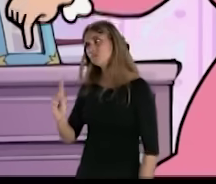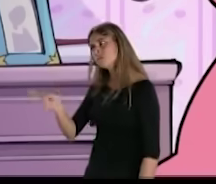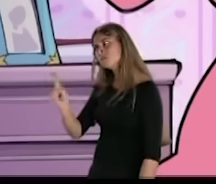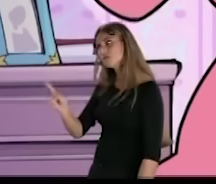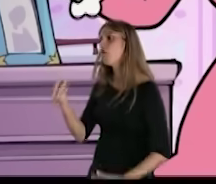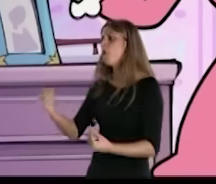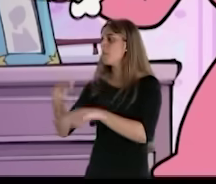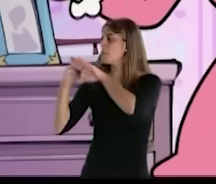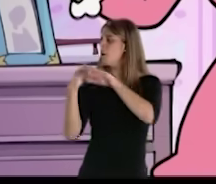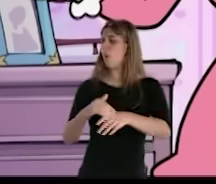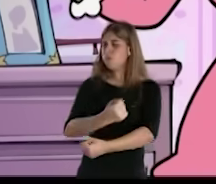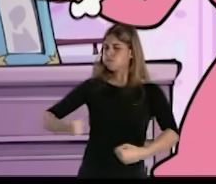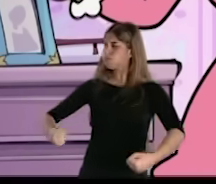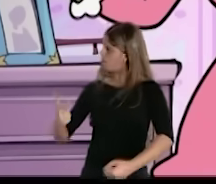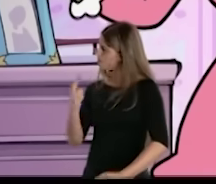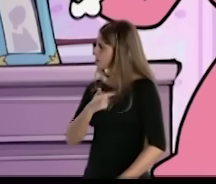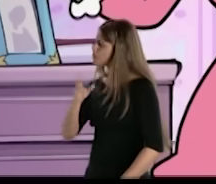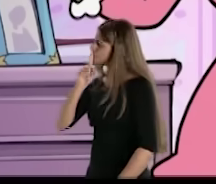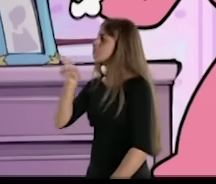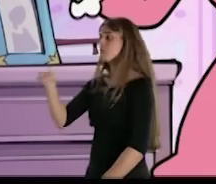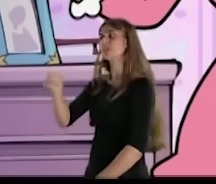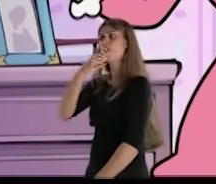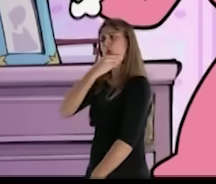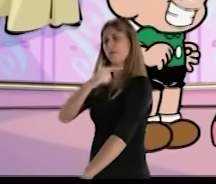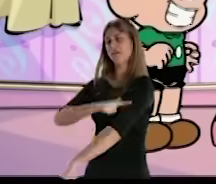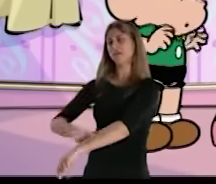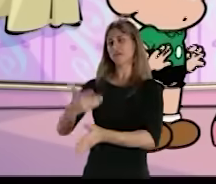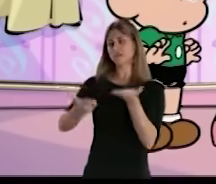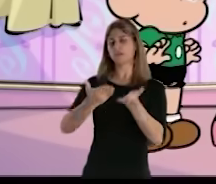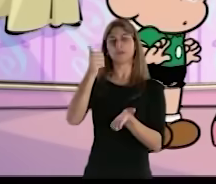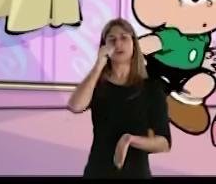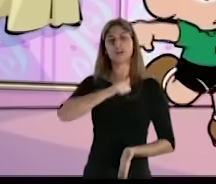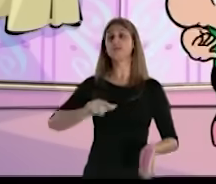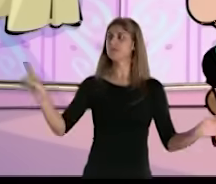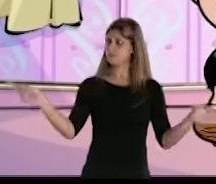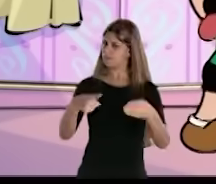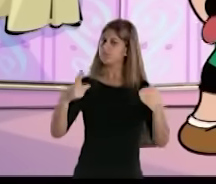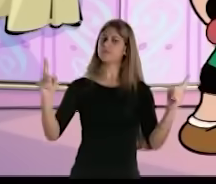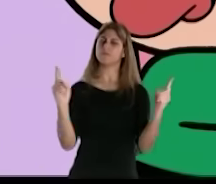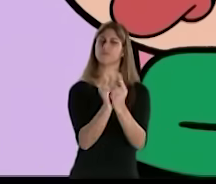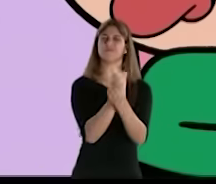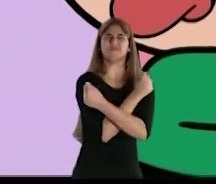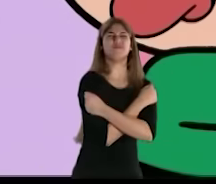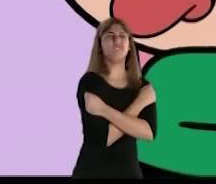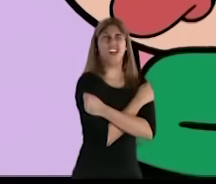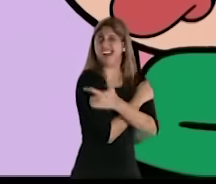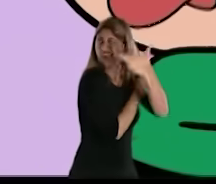gorducha. Nem de um cavaleiro se referir a uma dama. Agora, faz umas partes. Isso.